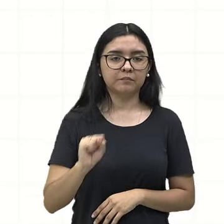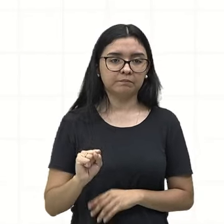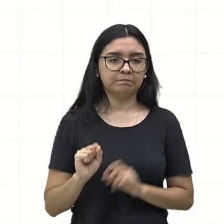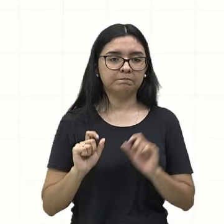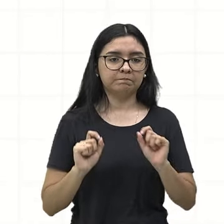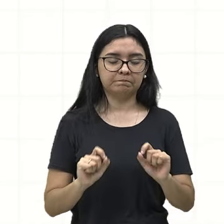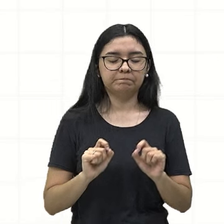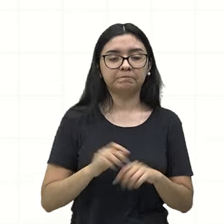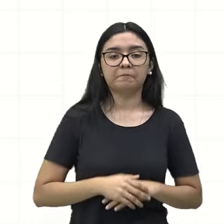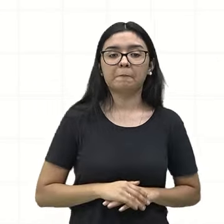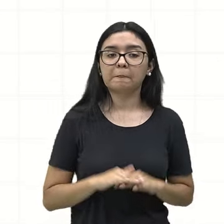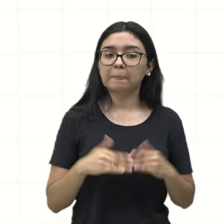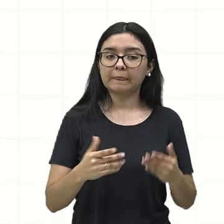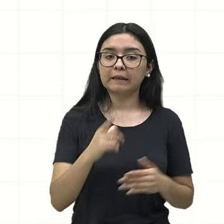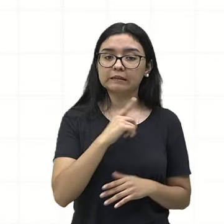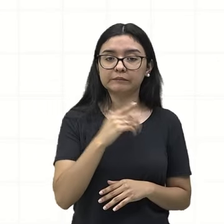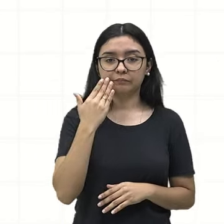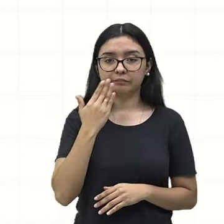Temos aqui, ó,